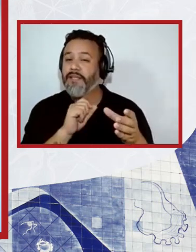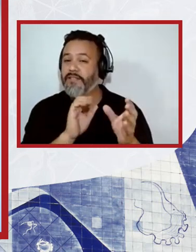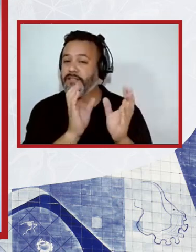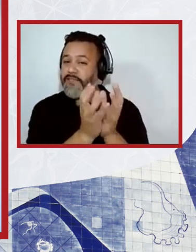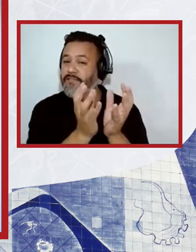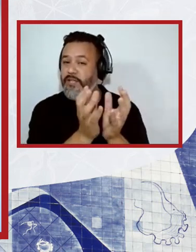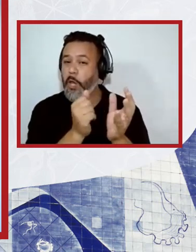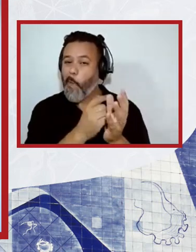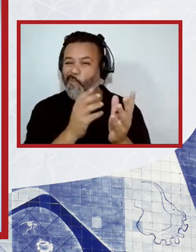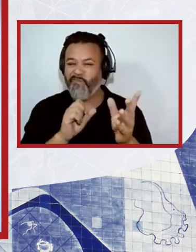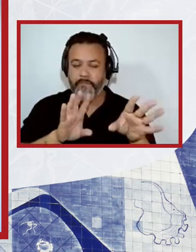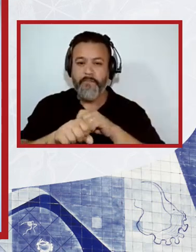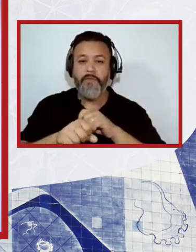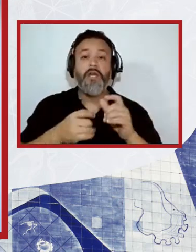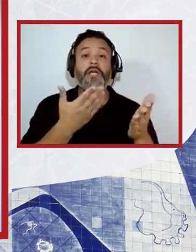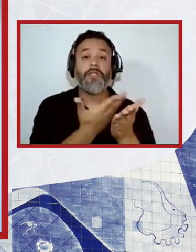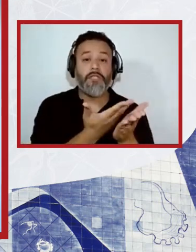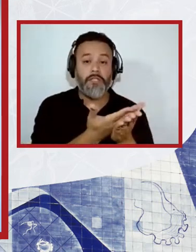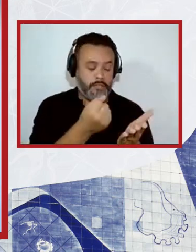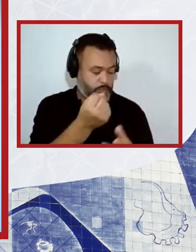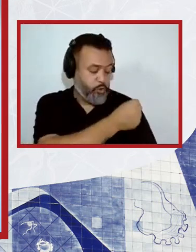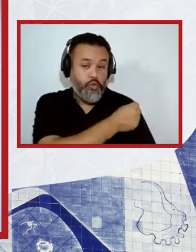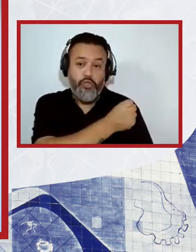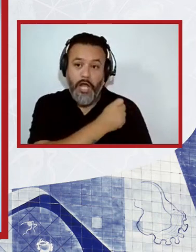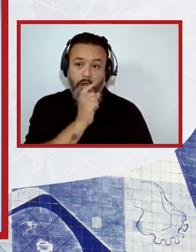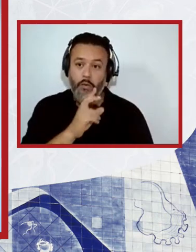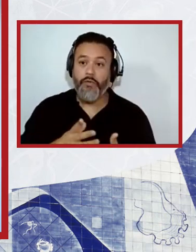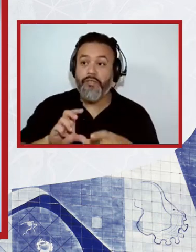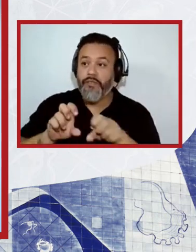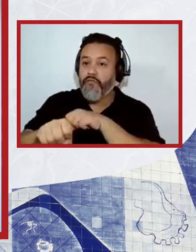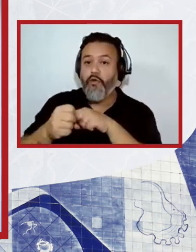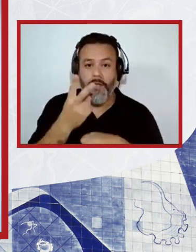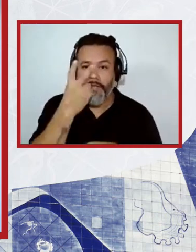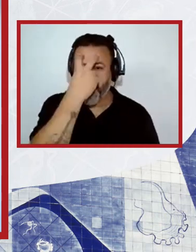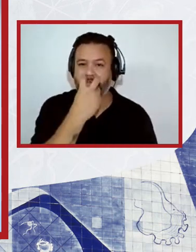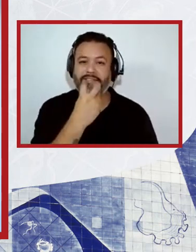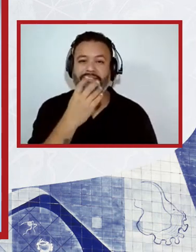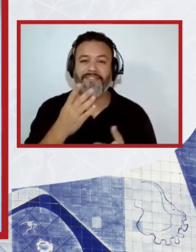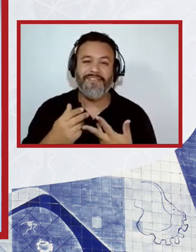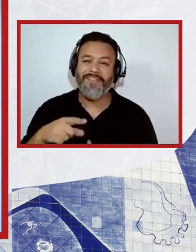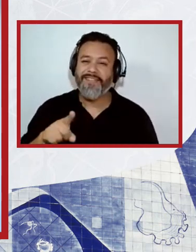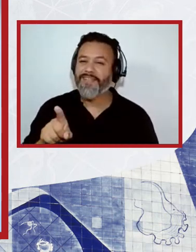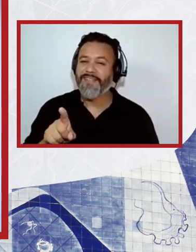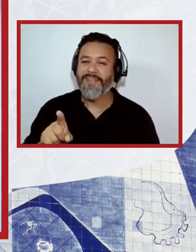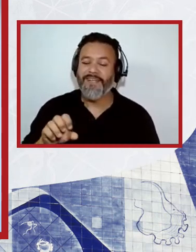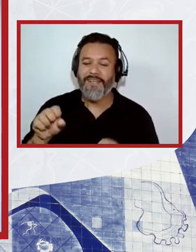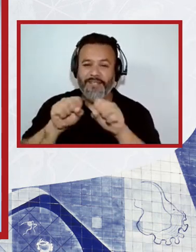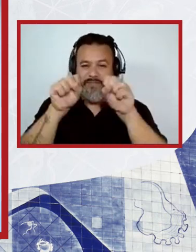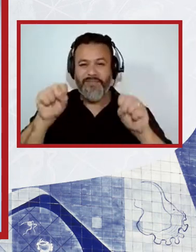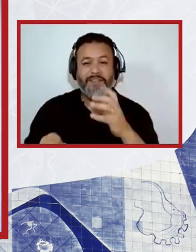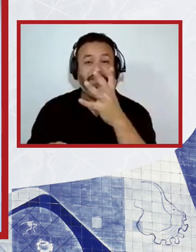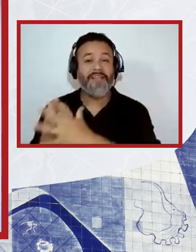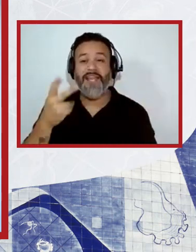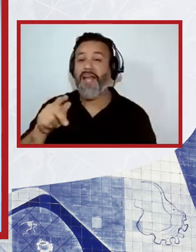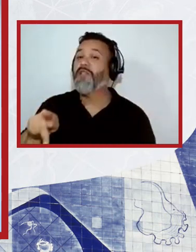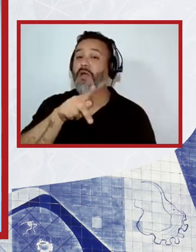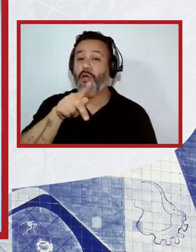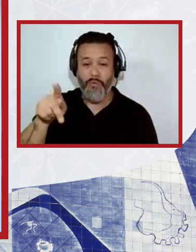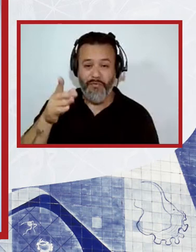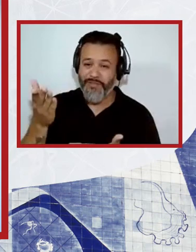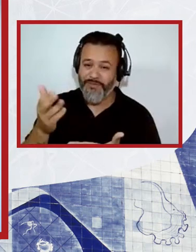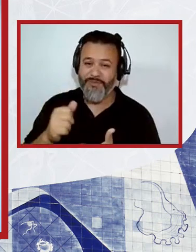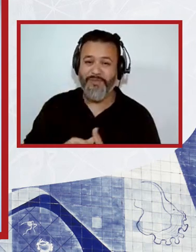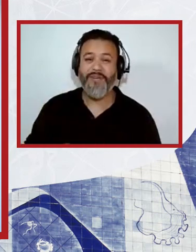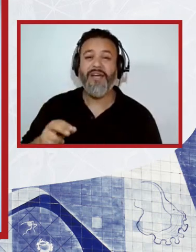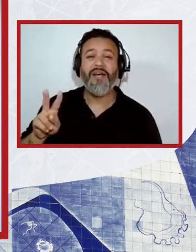de formação de pessoas com deficiência visual no sistema dos Vox da UFRJ. Não posso afirmar que